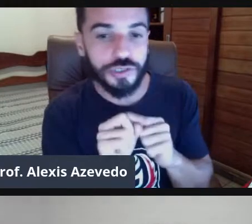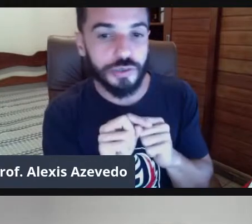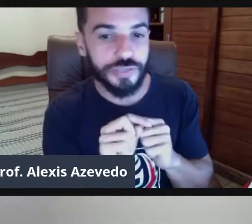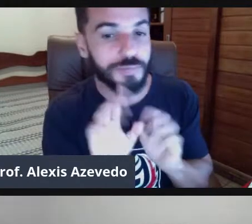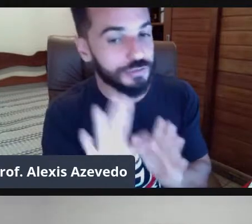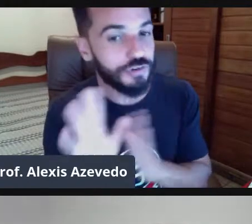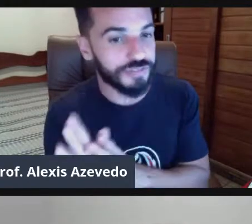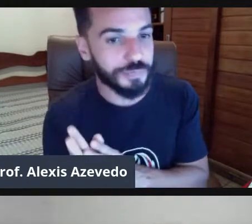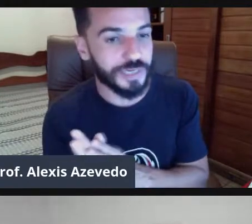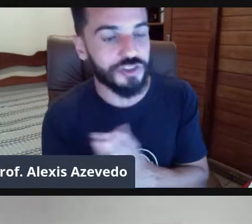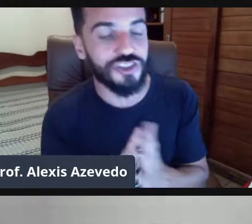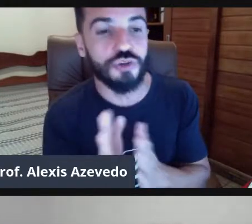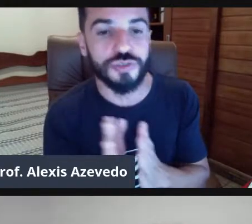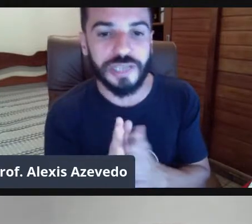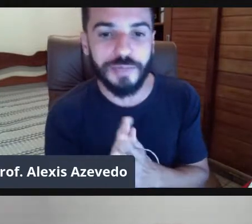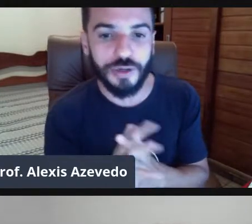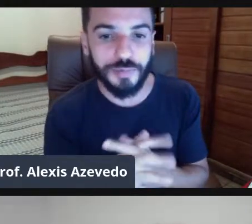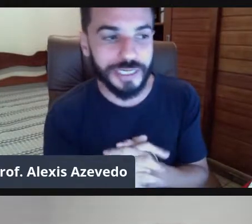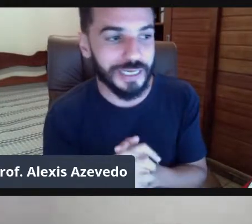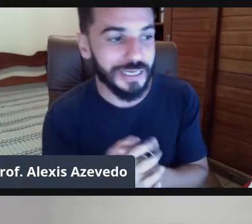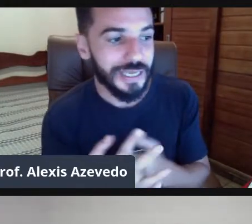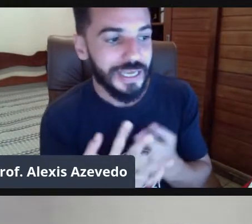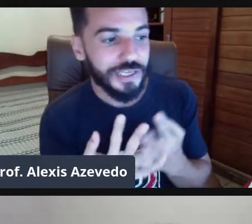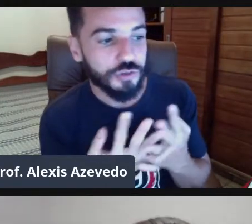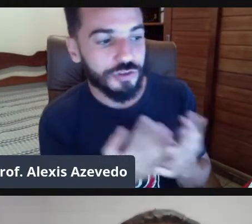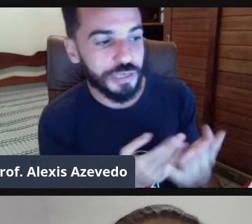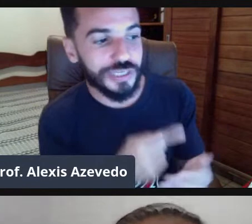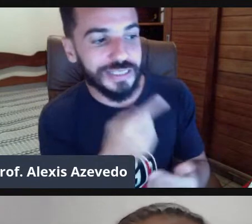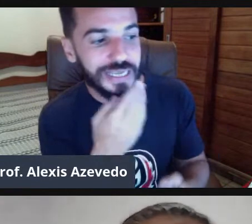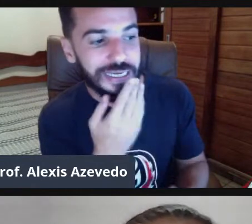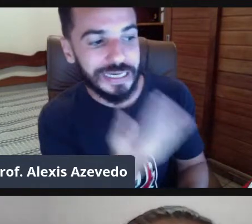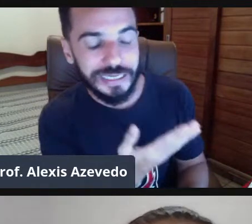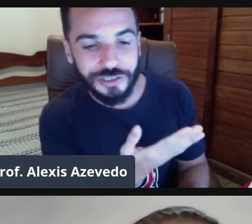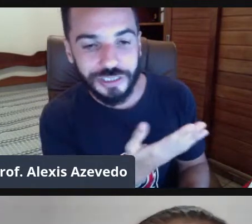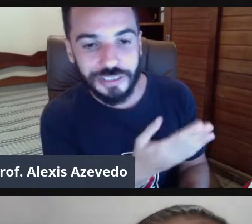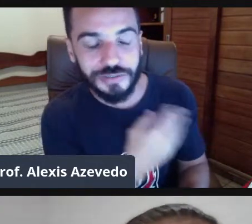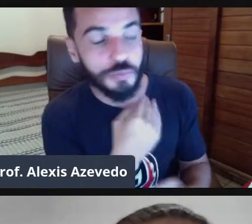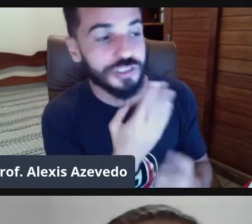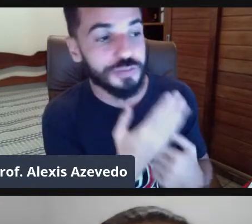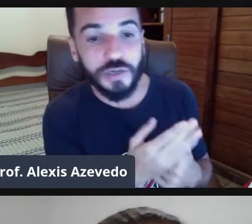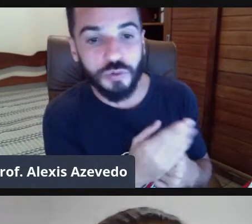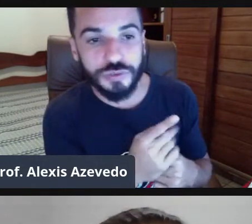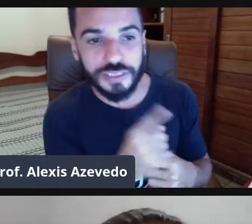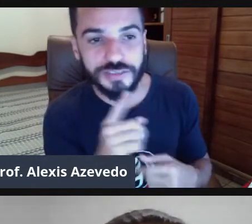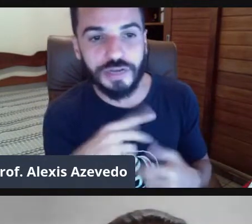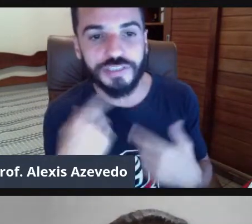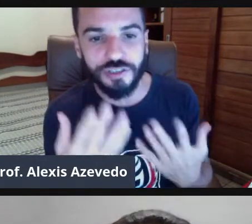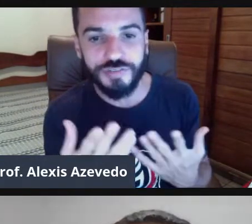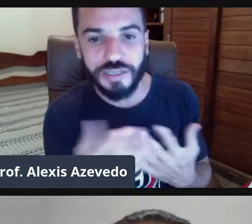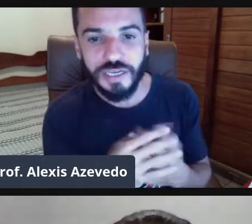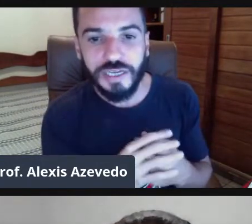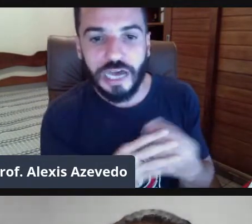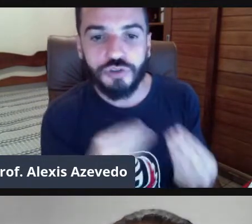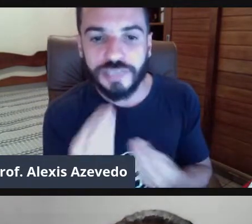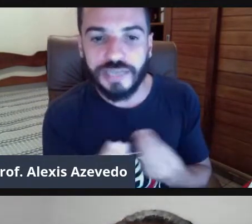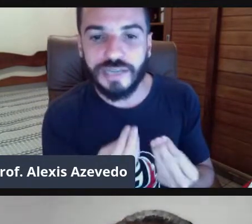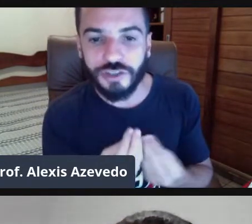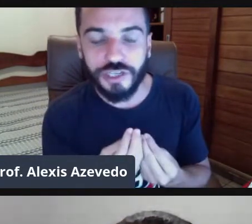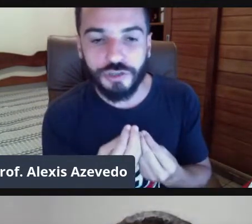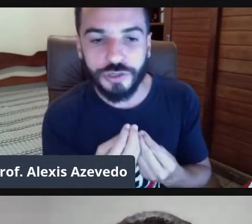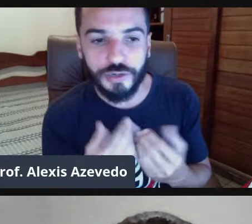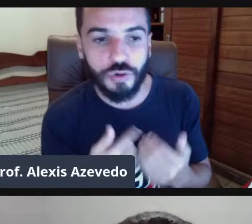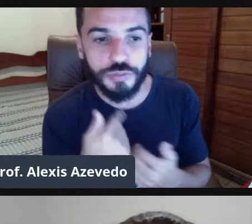que eu acho que não tem, mas eu vou ver para a gente ajustar melhor amanhã. E eu estou vendo que tem muitas perguntas. Talvez a gente vai